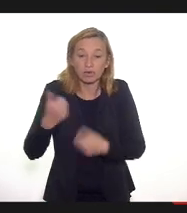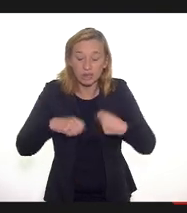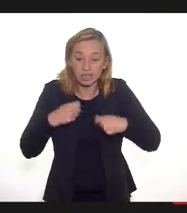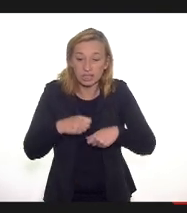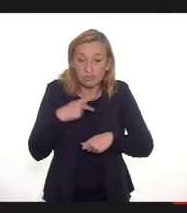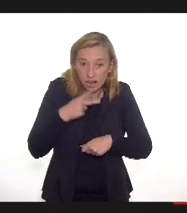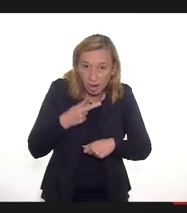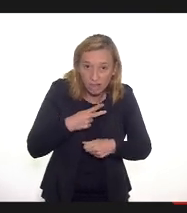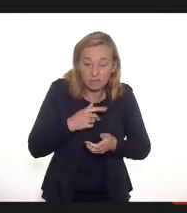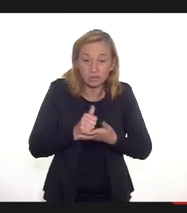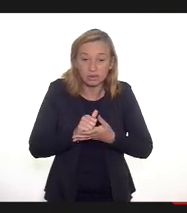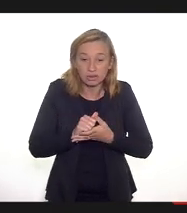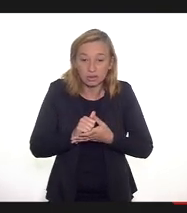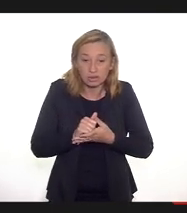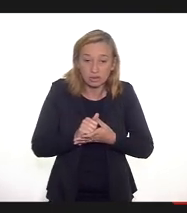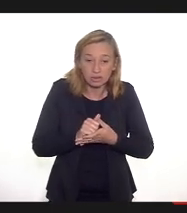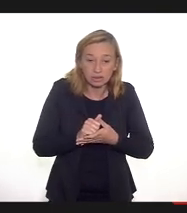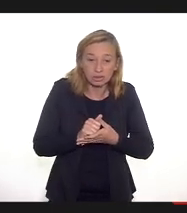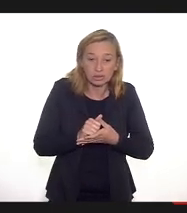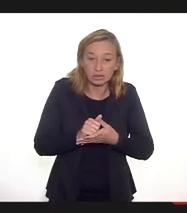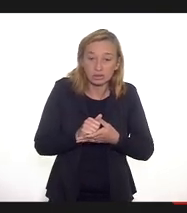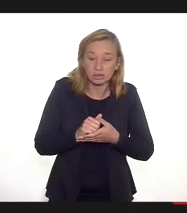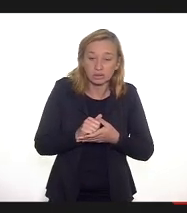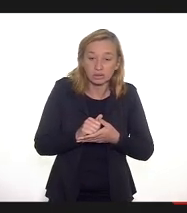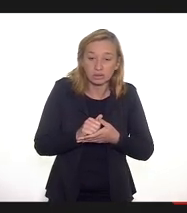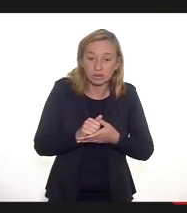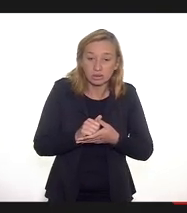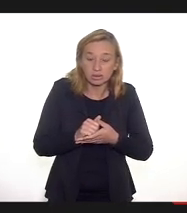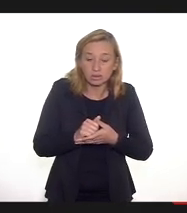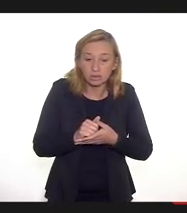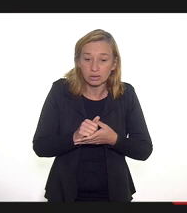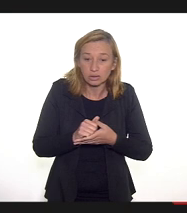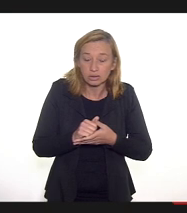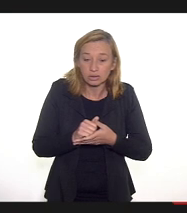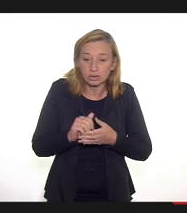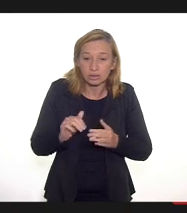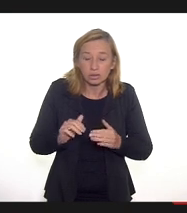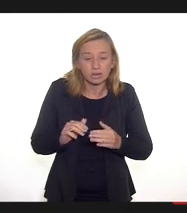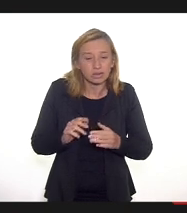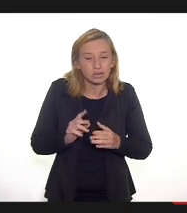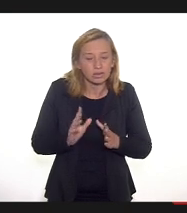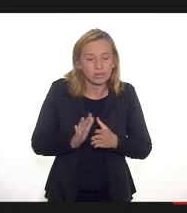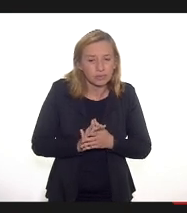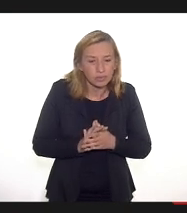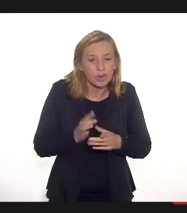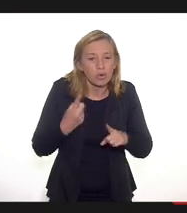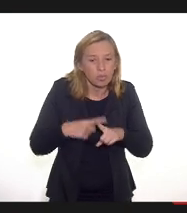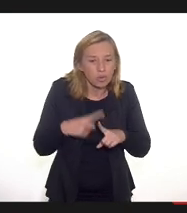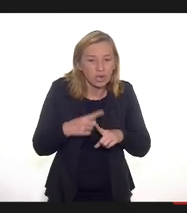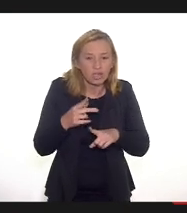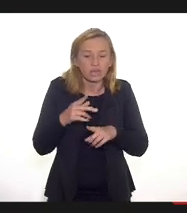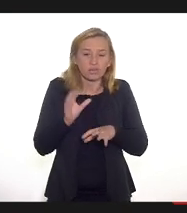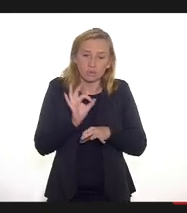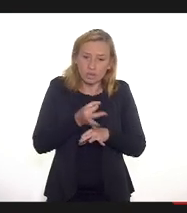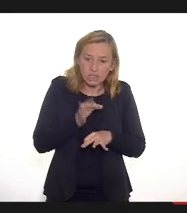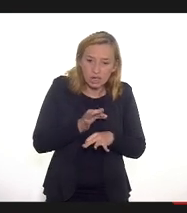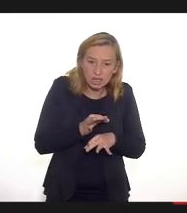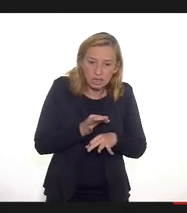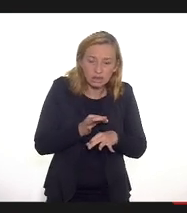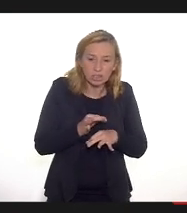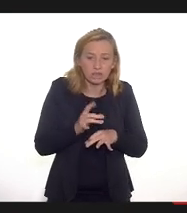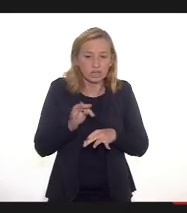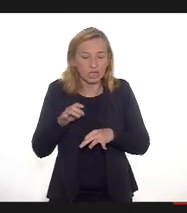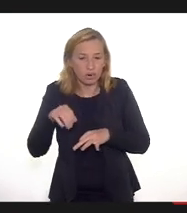falar. E aí eu queria dividir a minha fala, principalmente com a questão do subsequente, né? Porque, de fato, os subsequentes